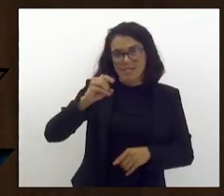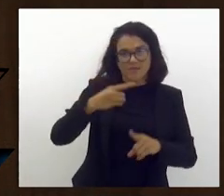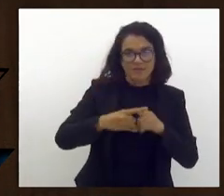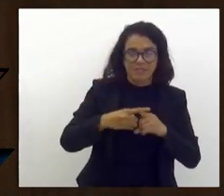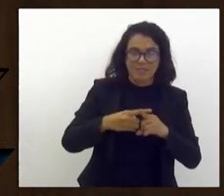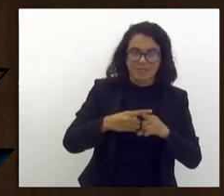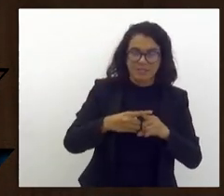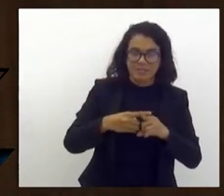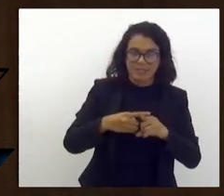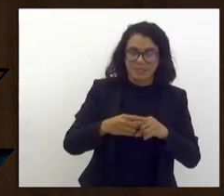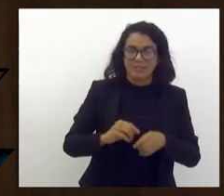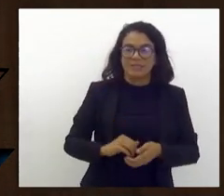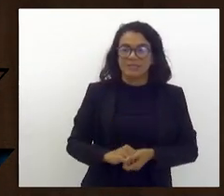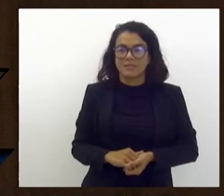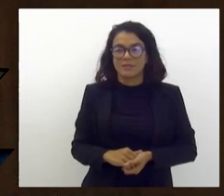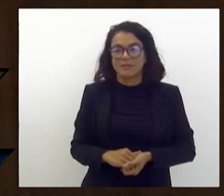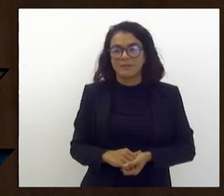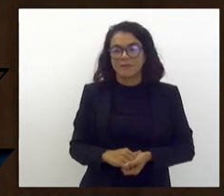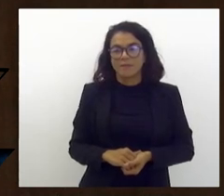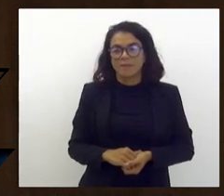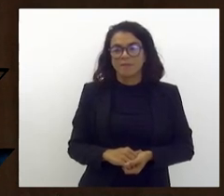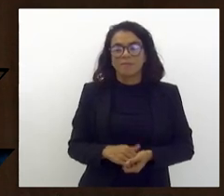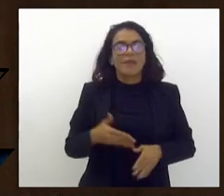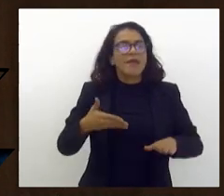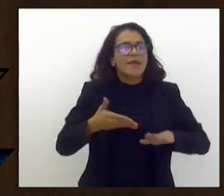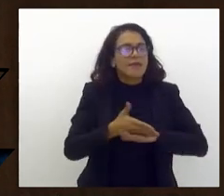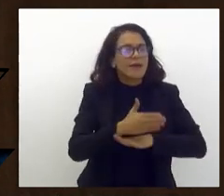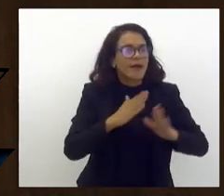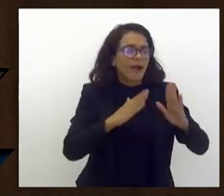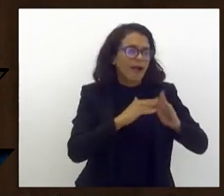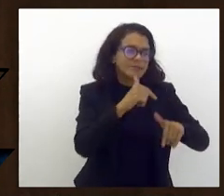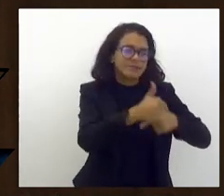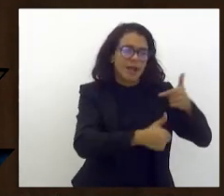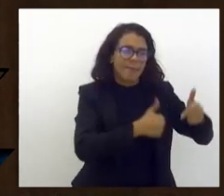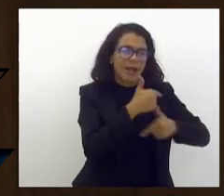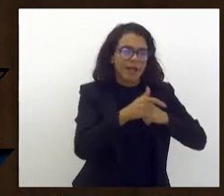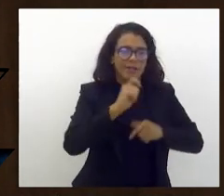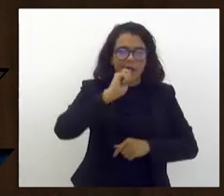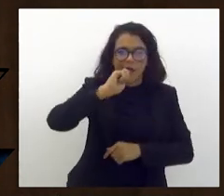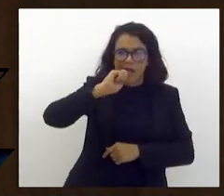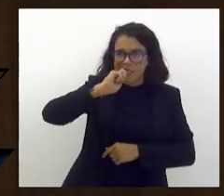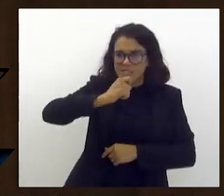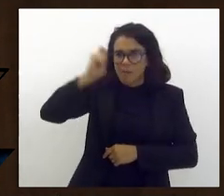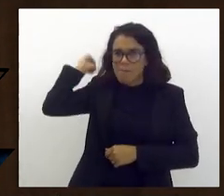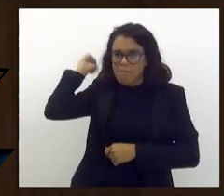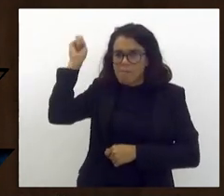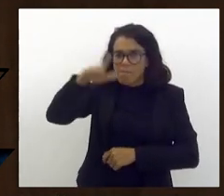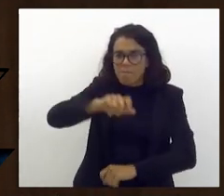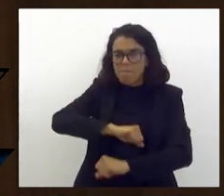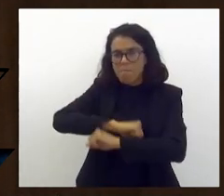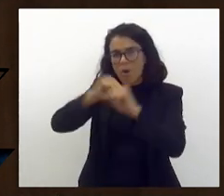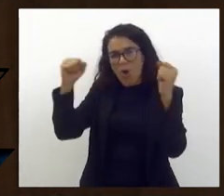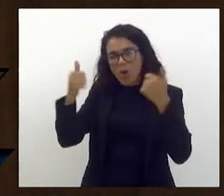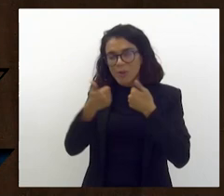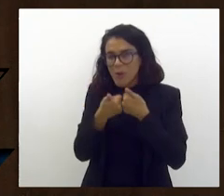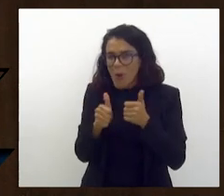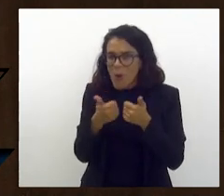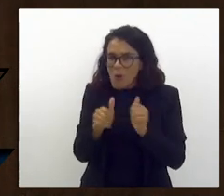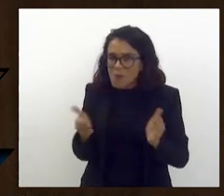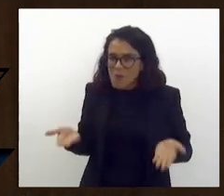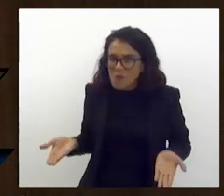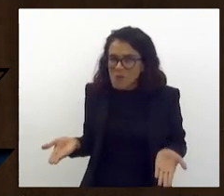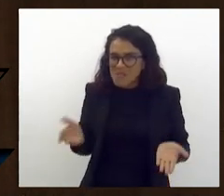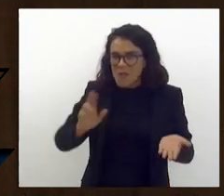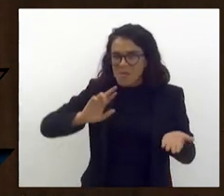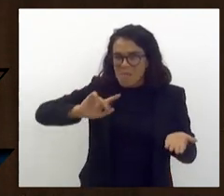que eles vêm fazendo. Entrando no caso do trabalhador, soltando granada dentro de ônibus e tantas